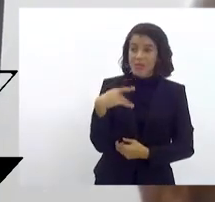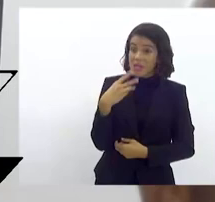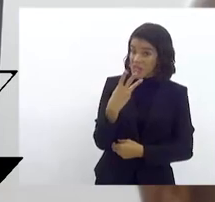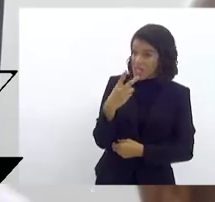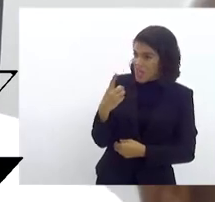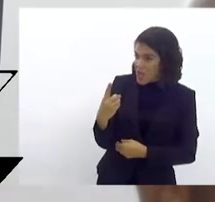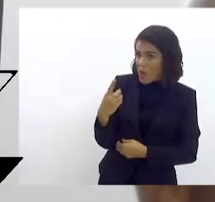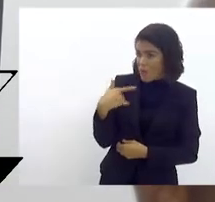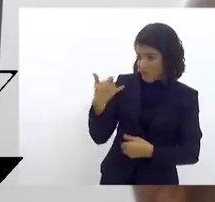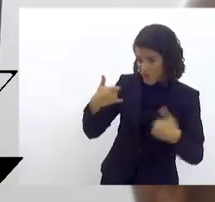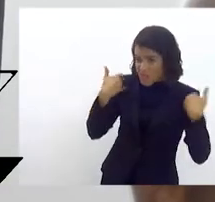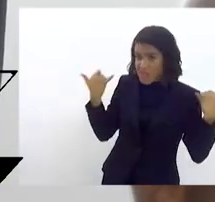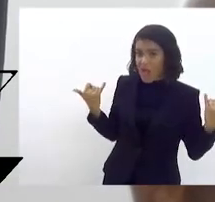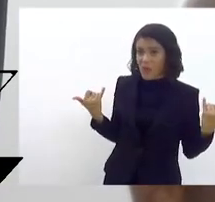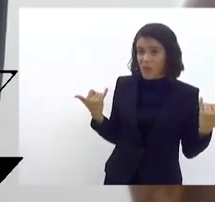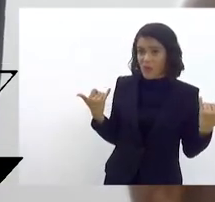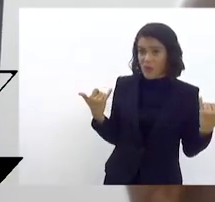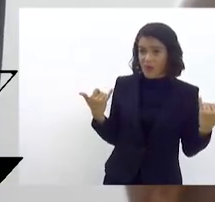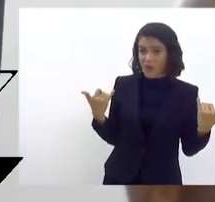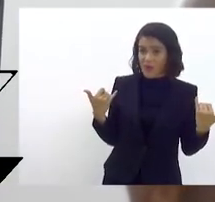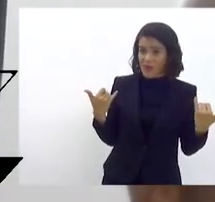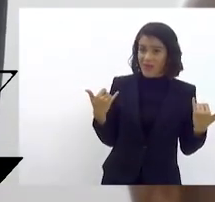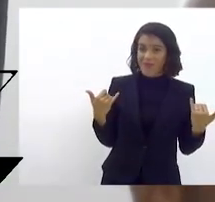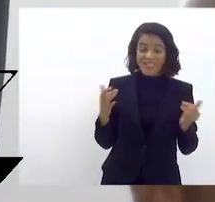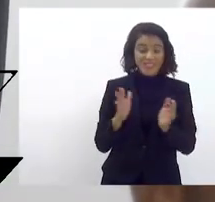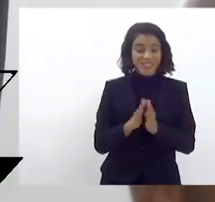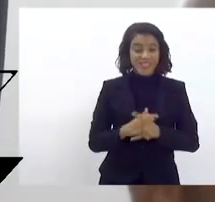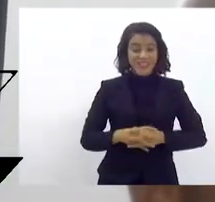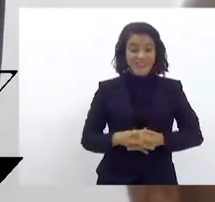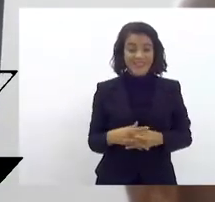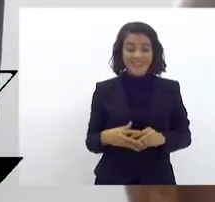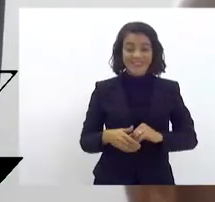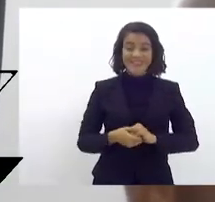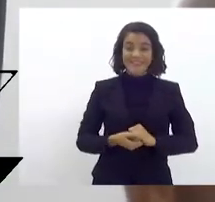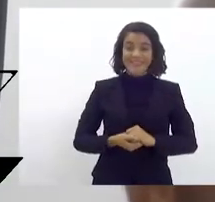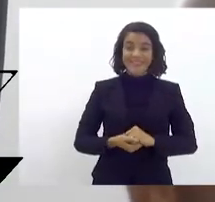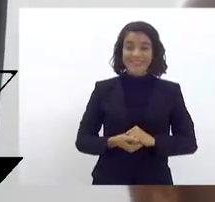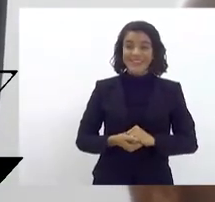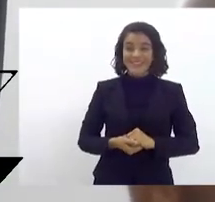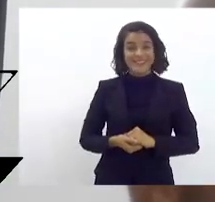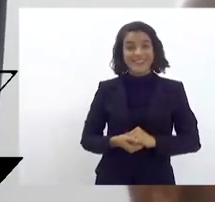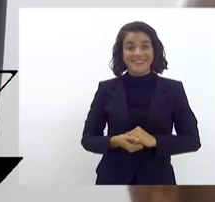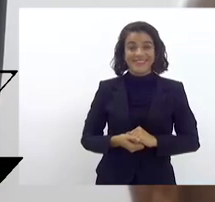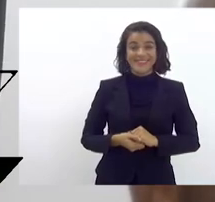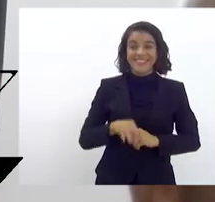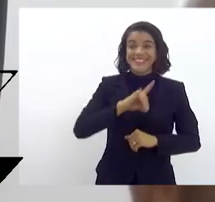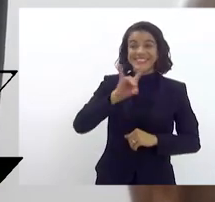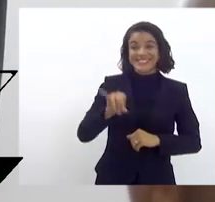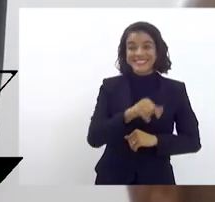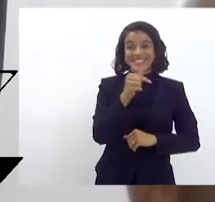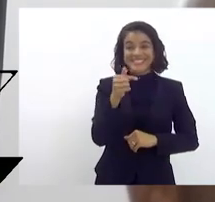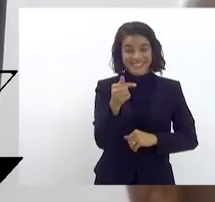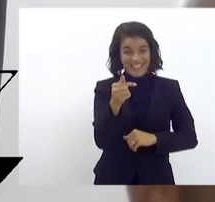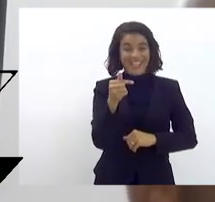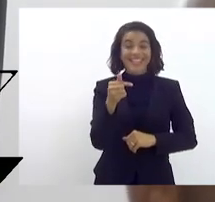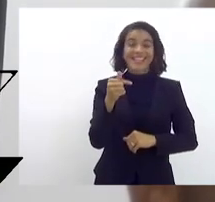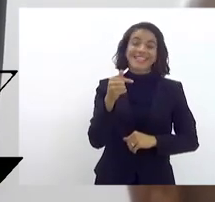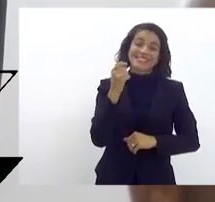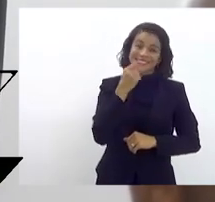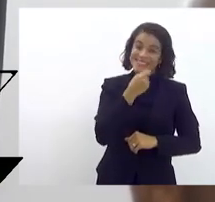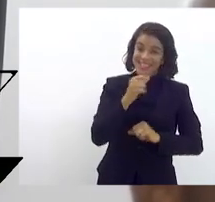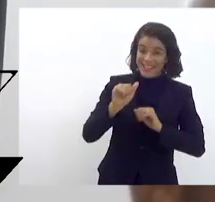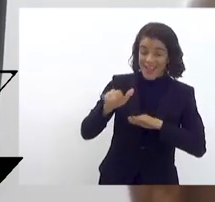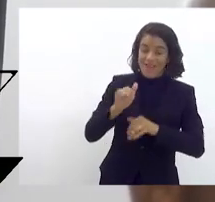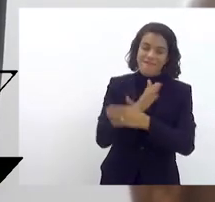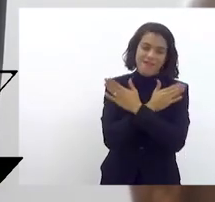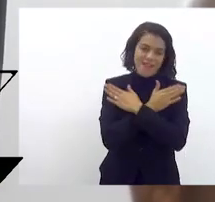31 é meu aniversário então já gostou vem aqui dia 07/09 é feriado